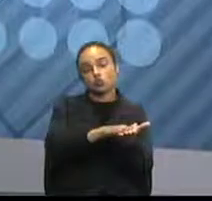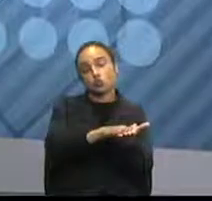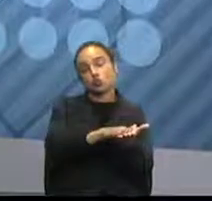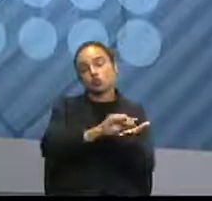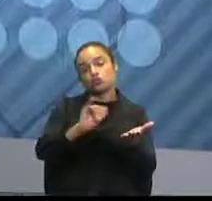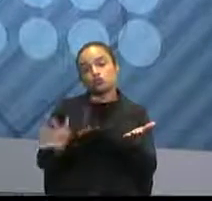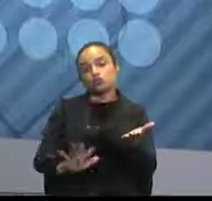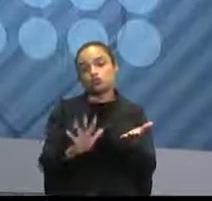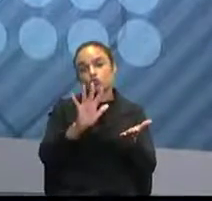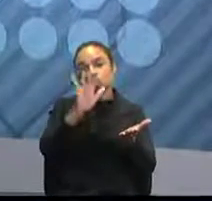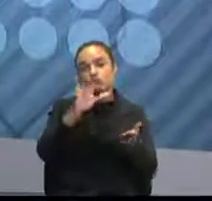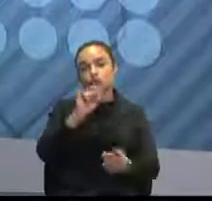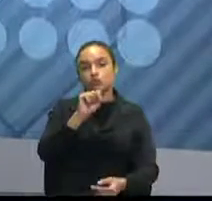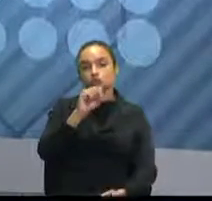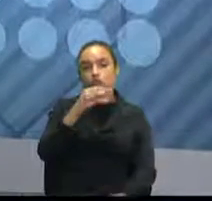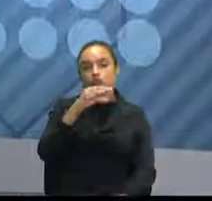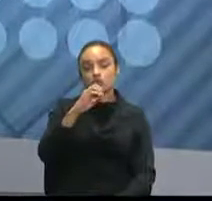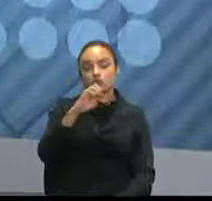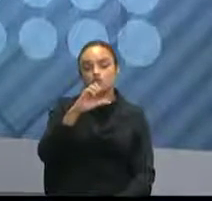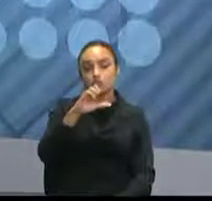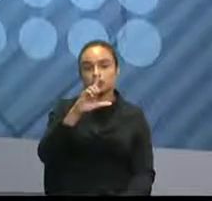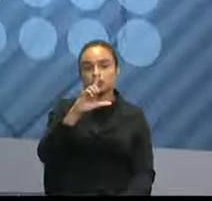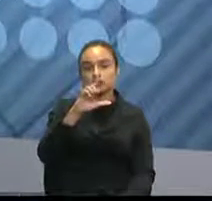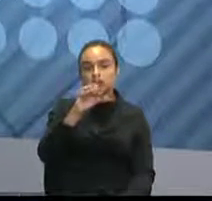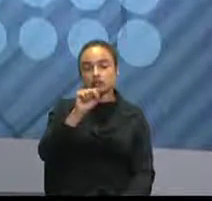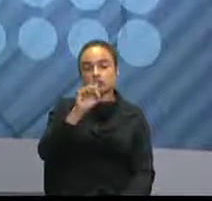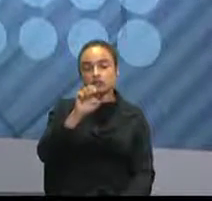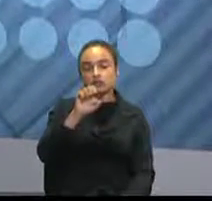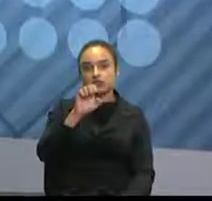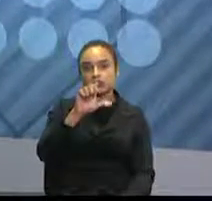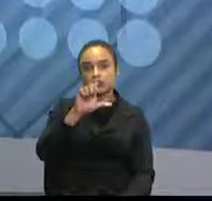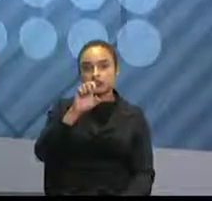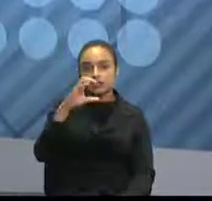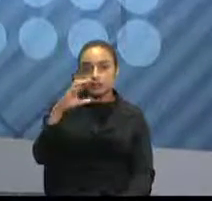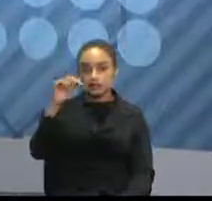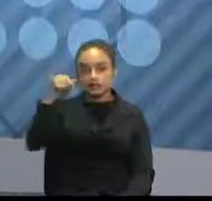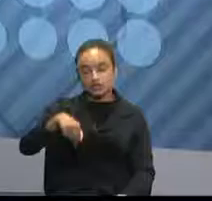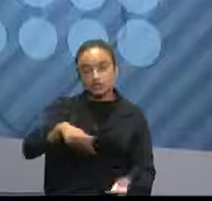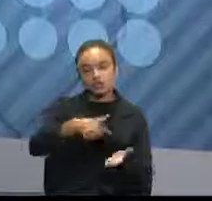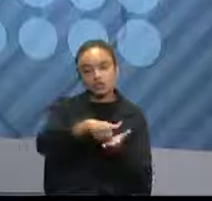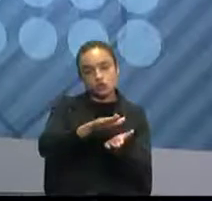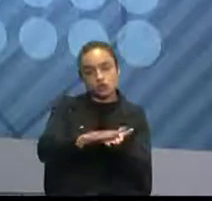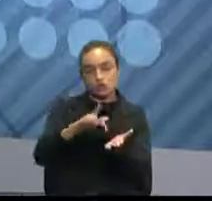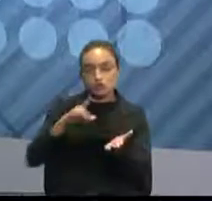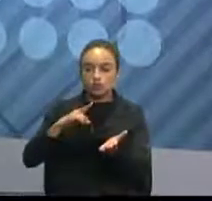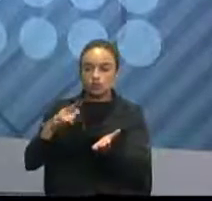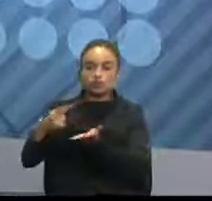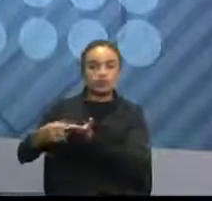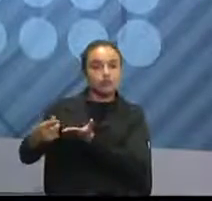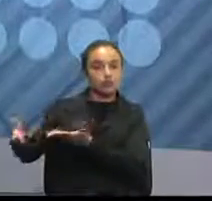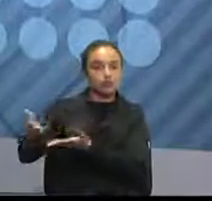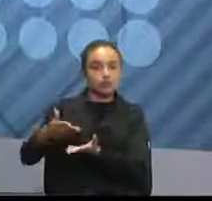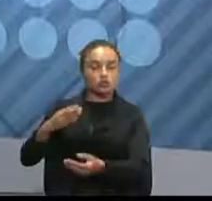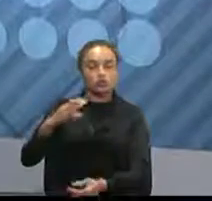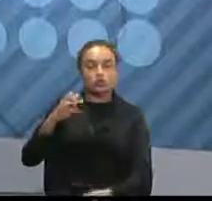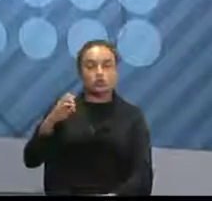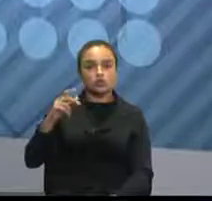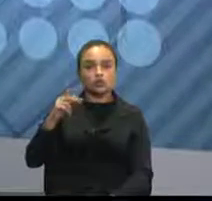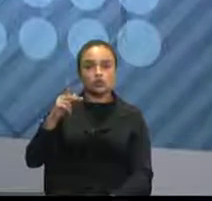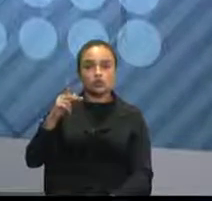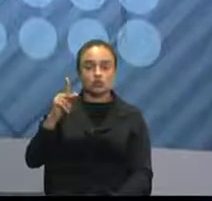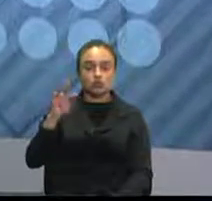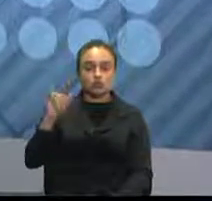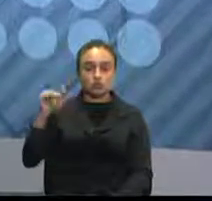variação da taxa selic que é a referência básica da economia então a gente vai entrar em contato lá com a cetip eu vou depositar 20 por